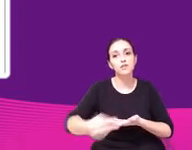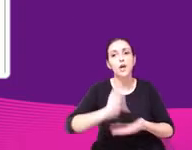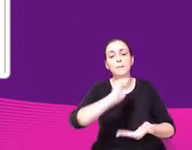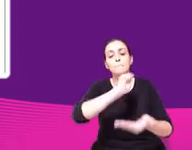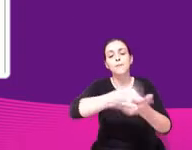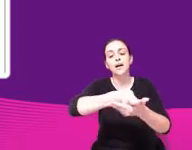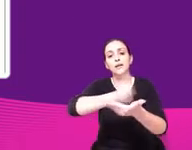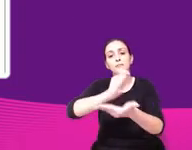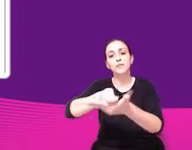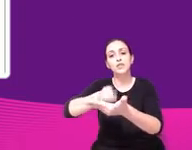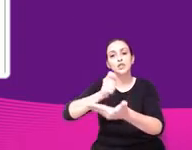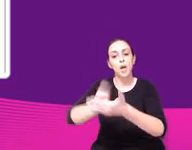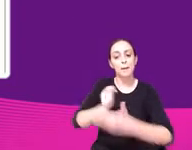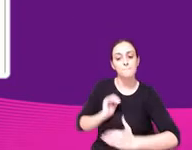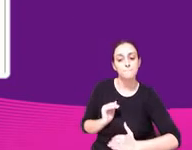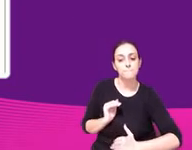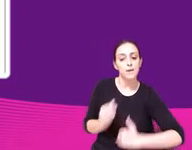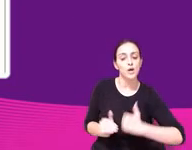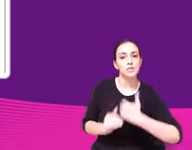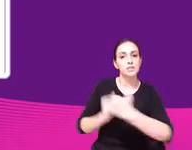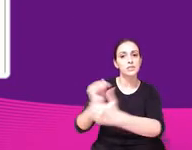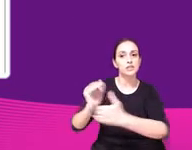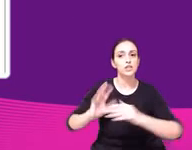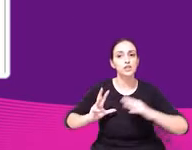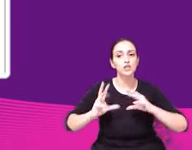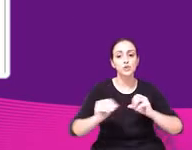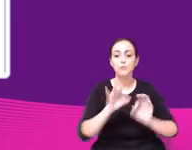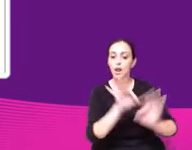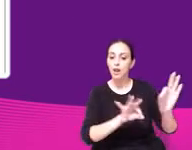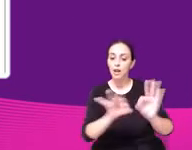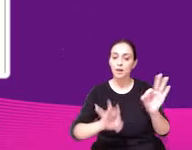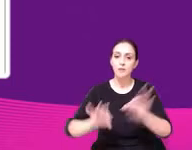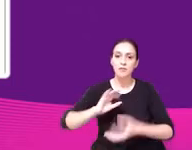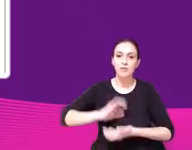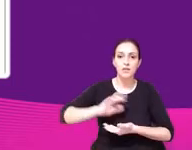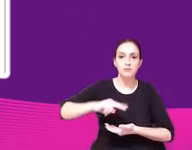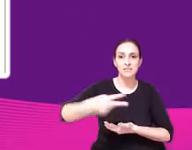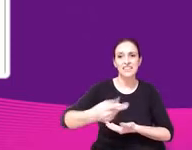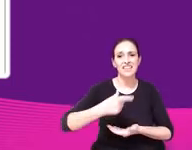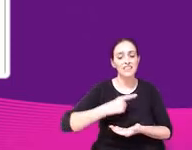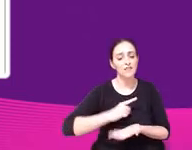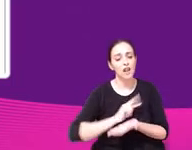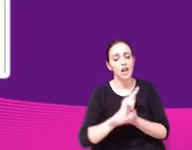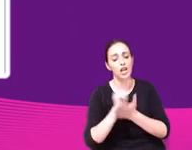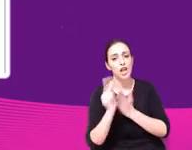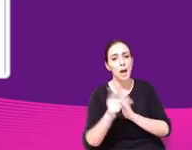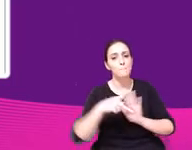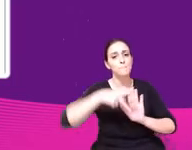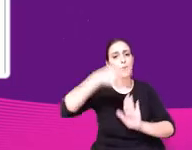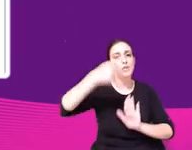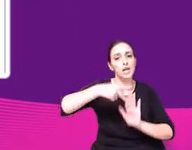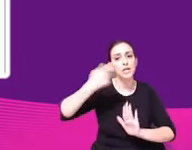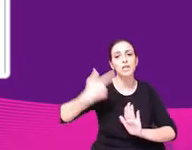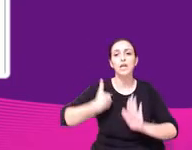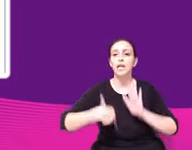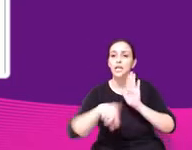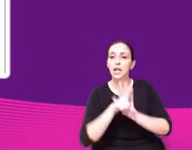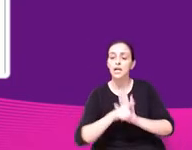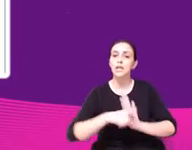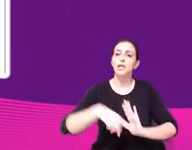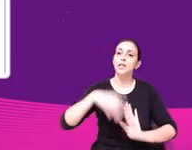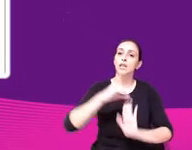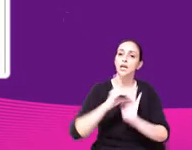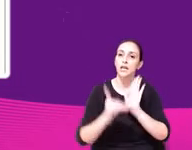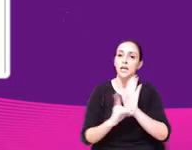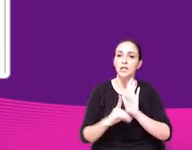os processos de doação e transplante. Tivemos também dezenas de portarias, leis, decretos e resoluções, com inclusão